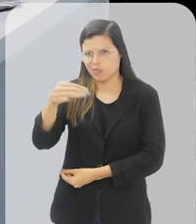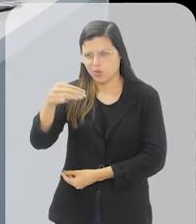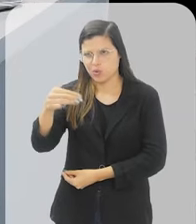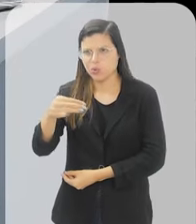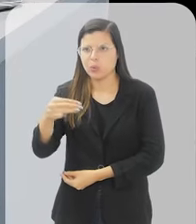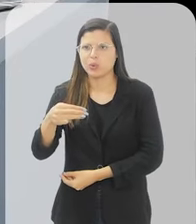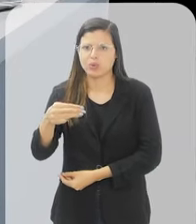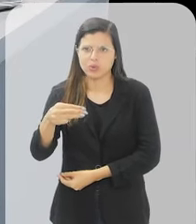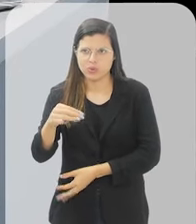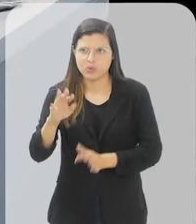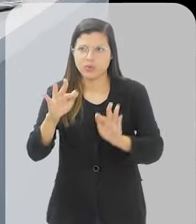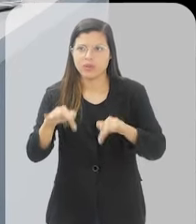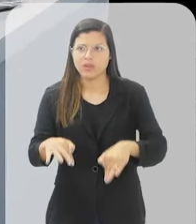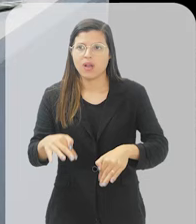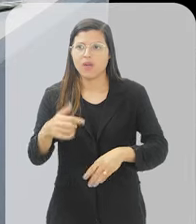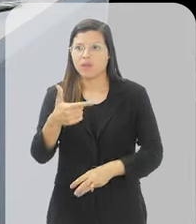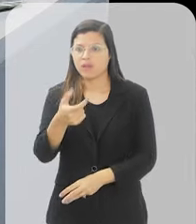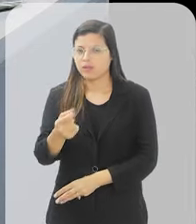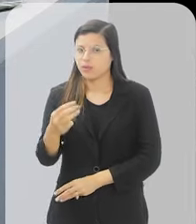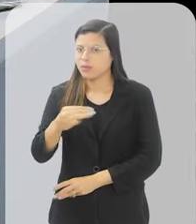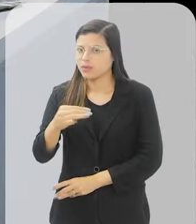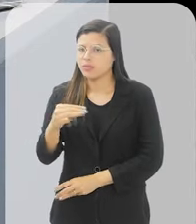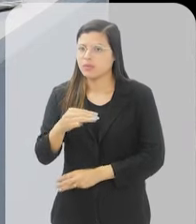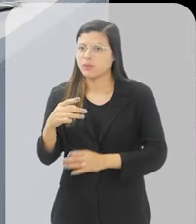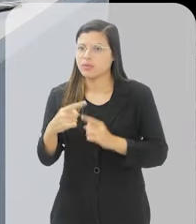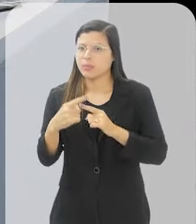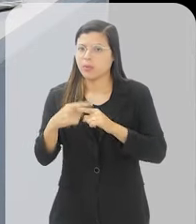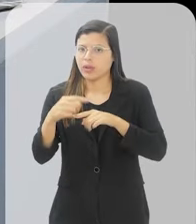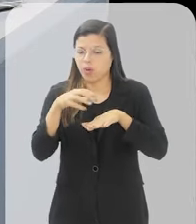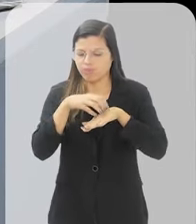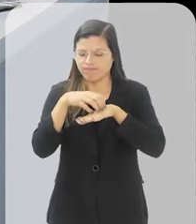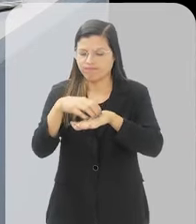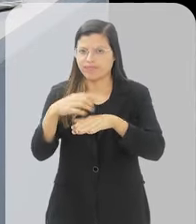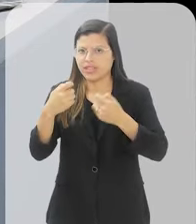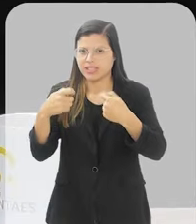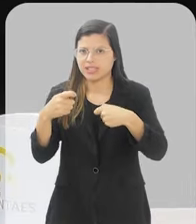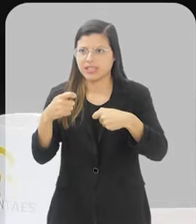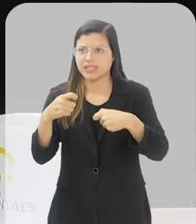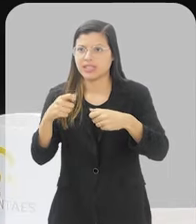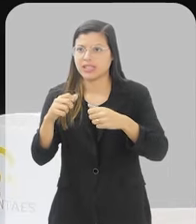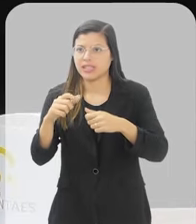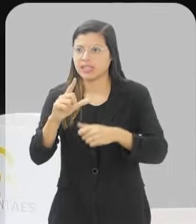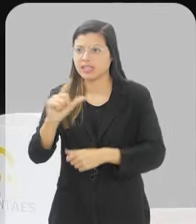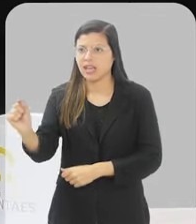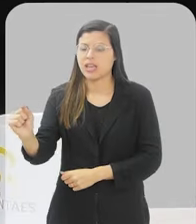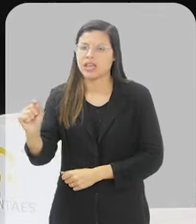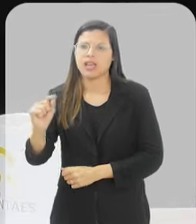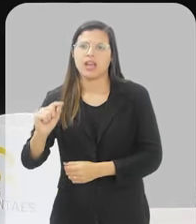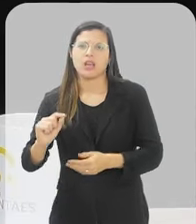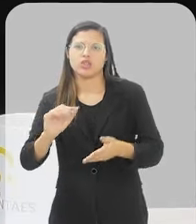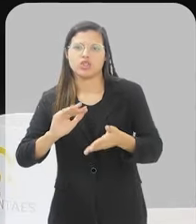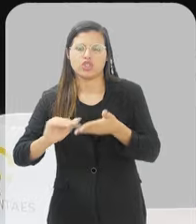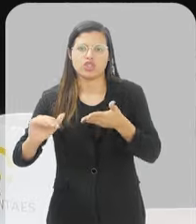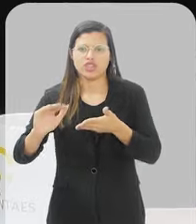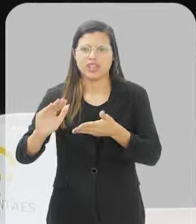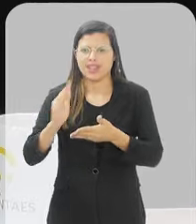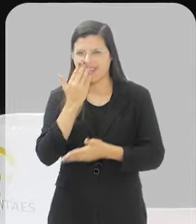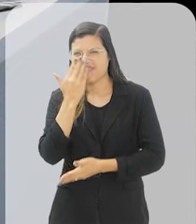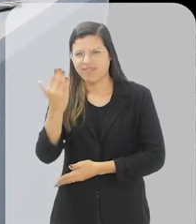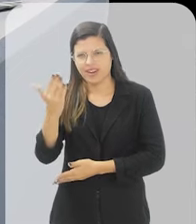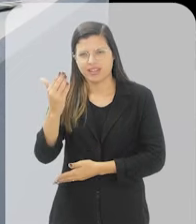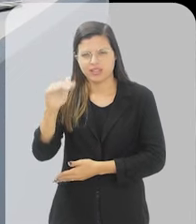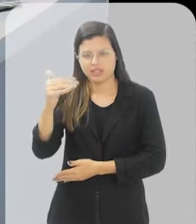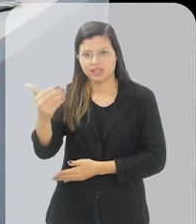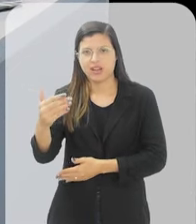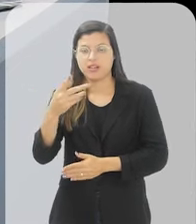É aquela correria do final. Quando chega a 20 minutos, porque senão o carro precisa sair e aí você retira lá na frente. A gente está falando do